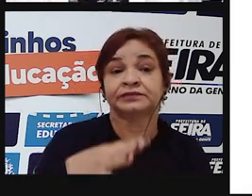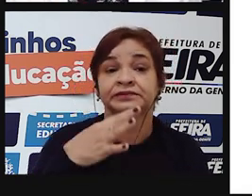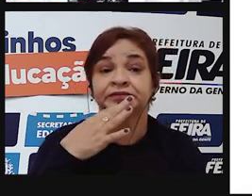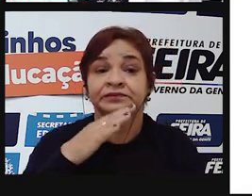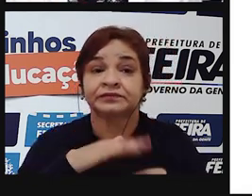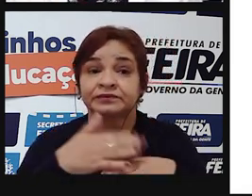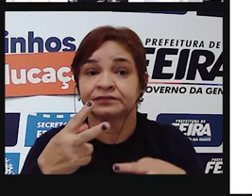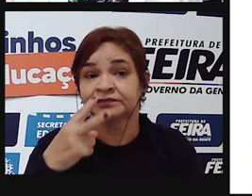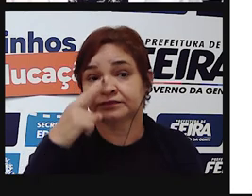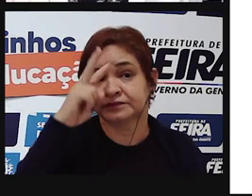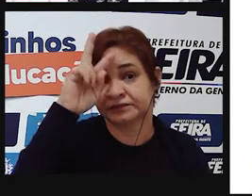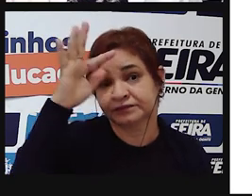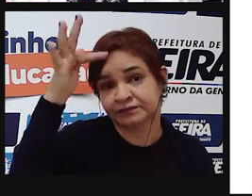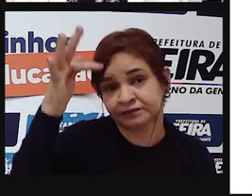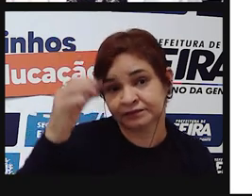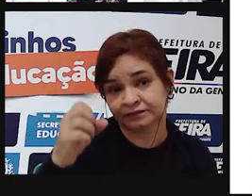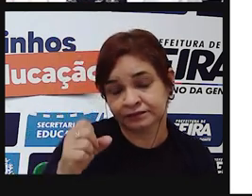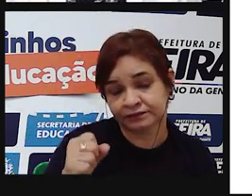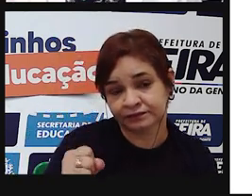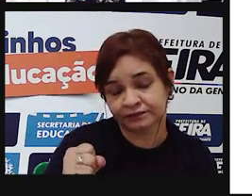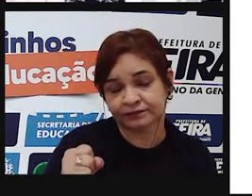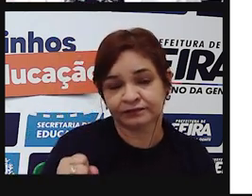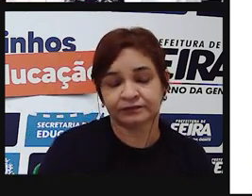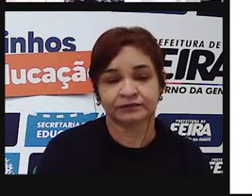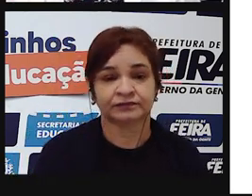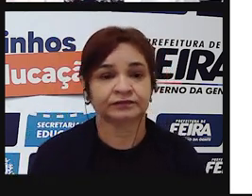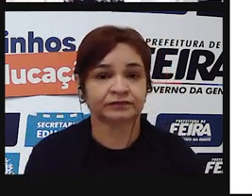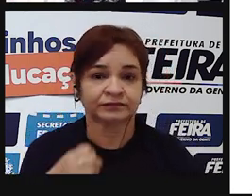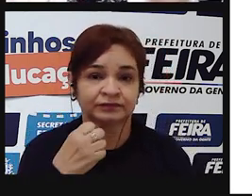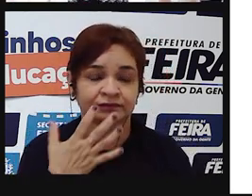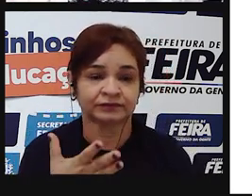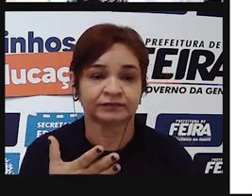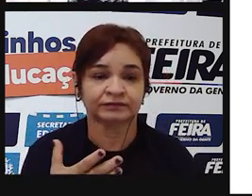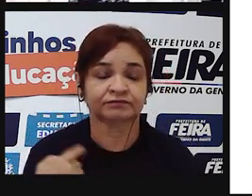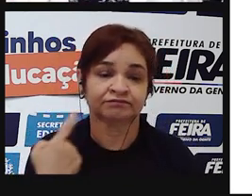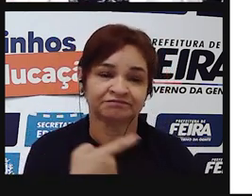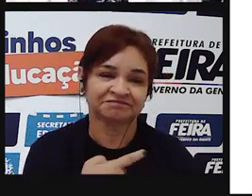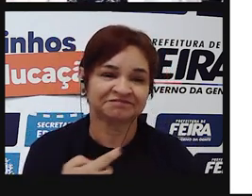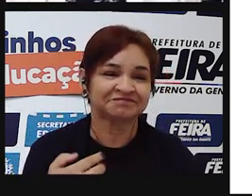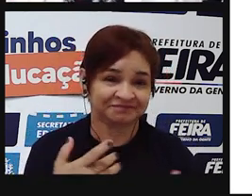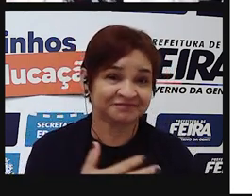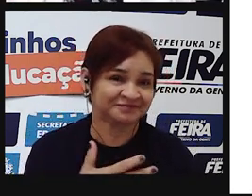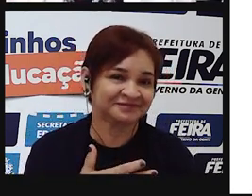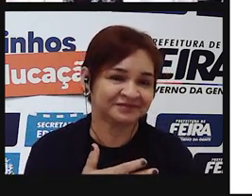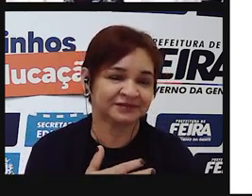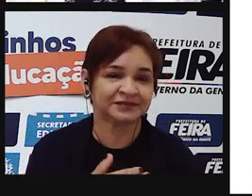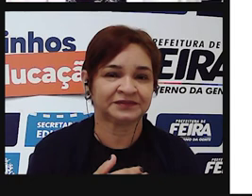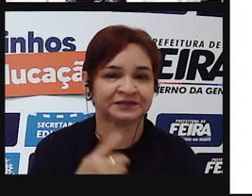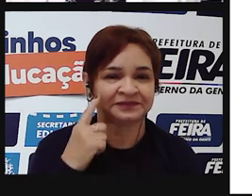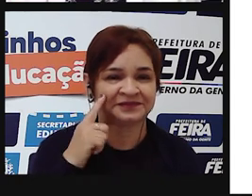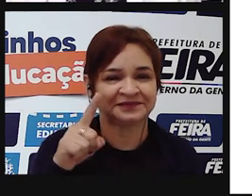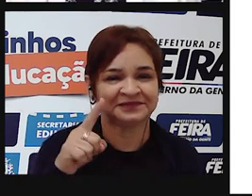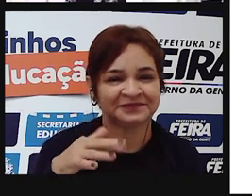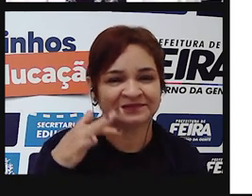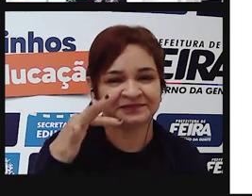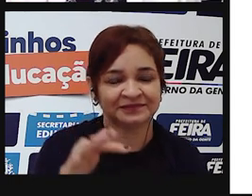da cidade de vocês, Feira de Santana, ou melhor, da nossa cidade. A gente se vê na